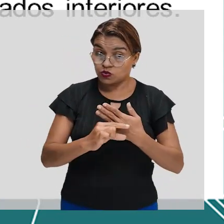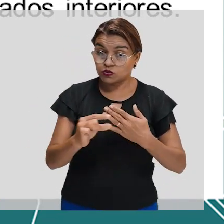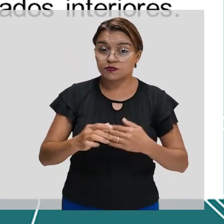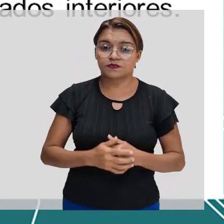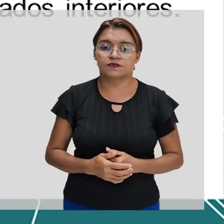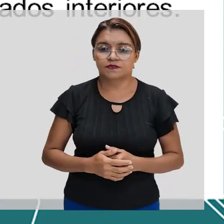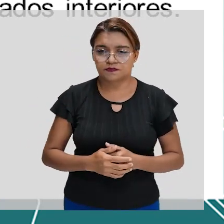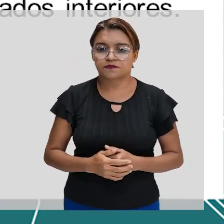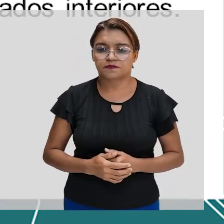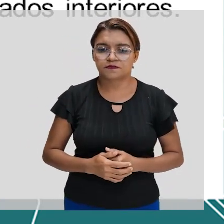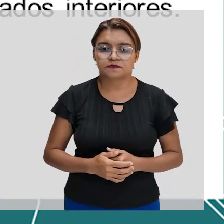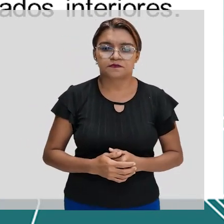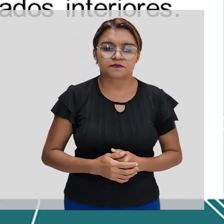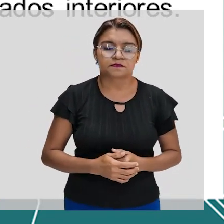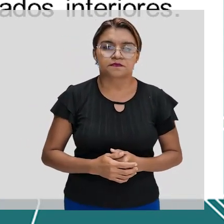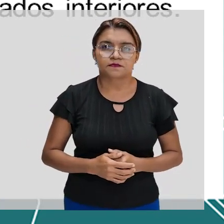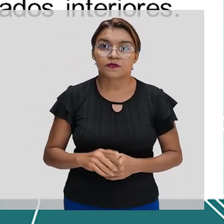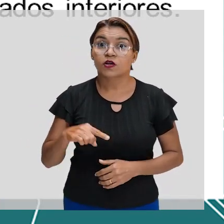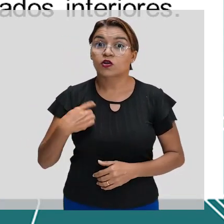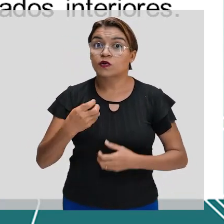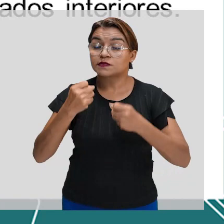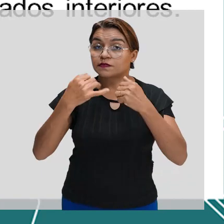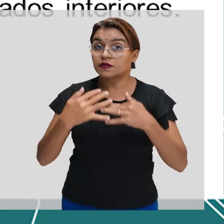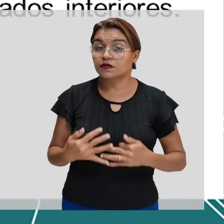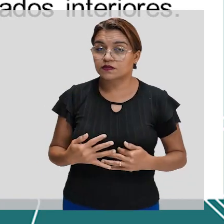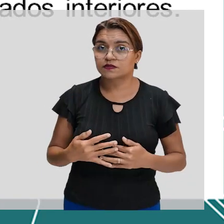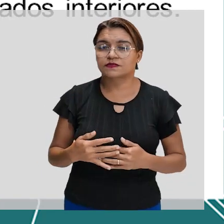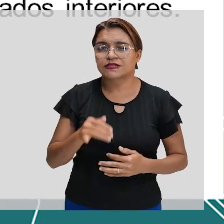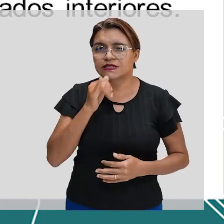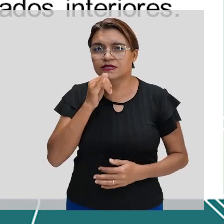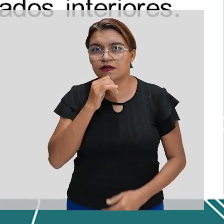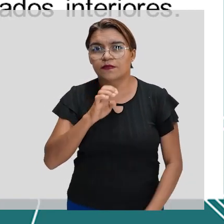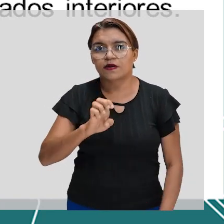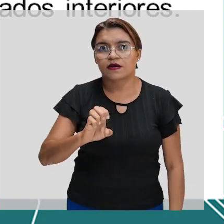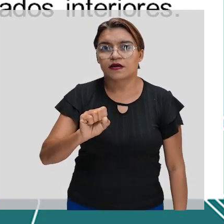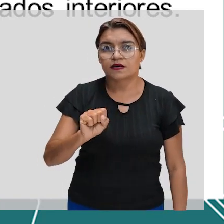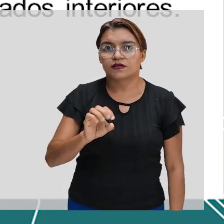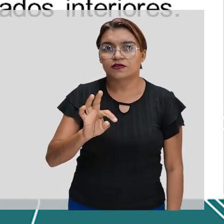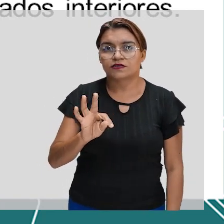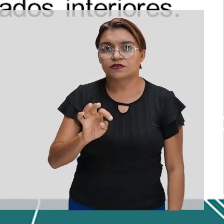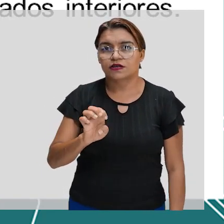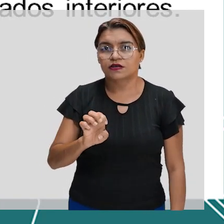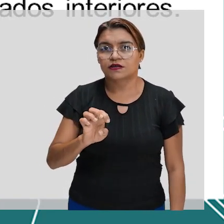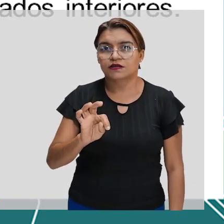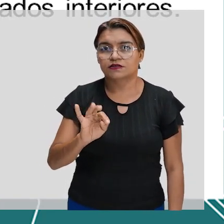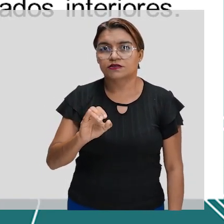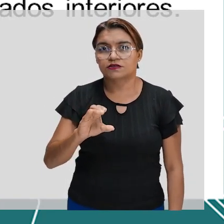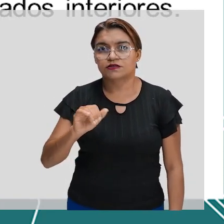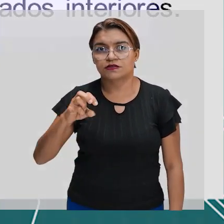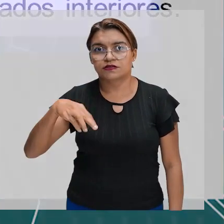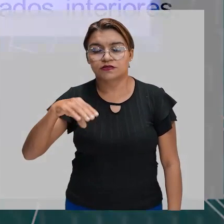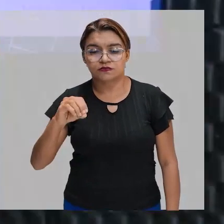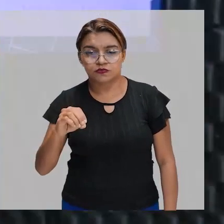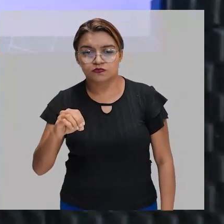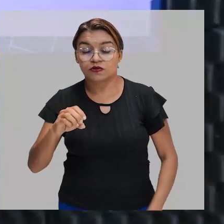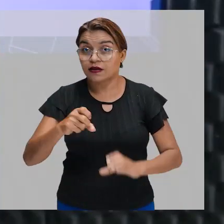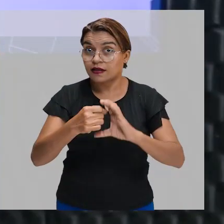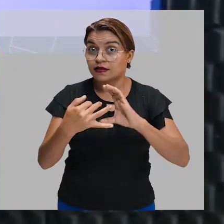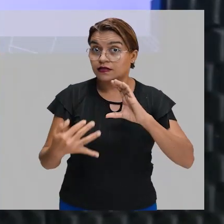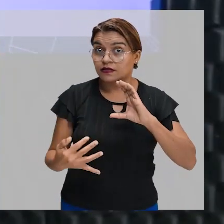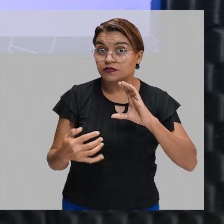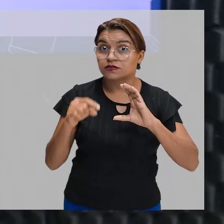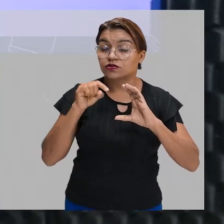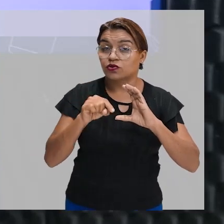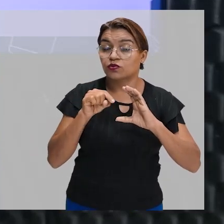da estética romântica a gente falou do esteticismo Lembra nas características e eu disse que se